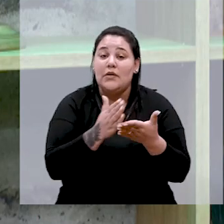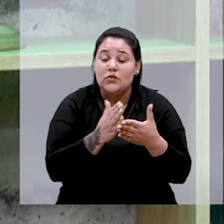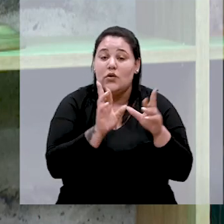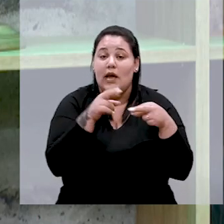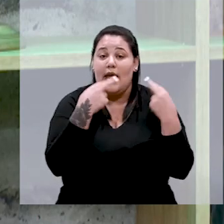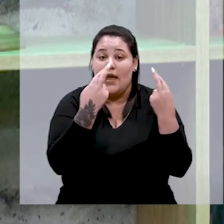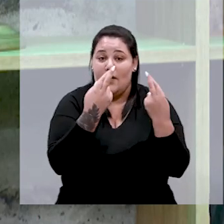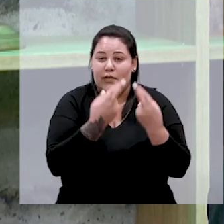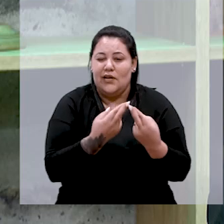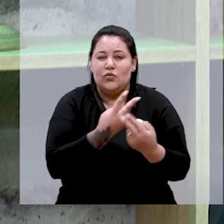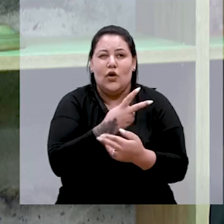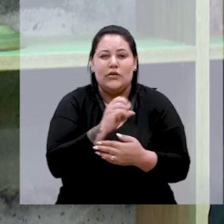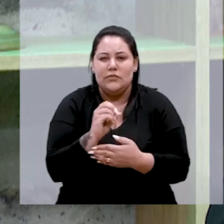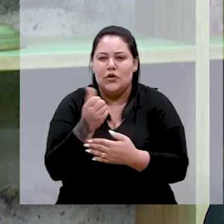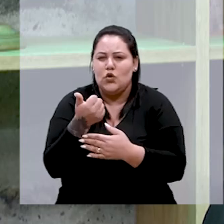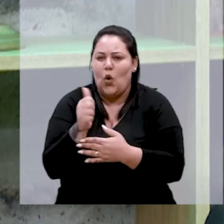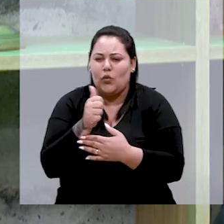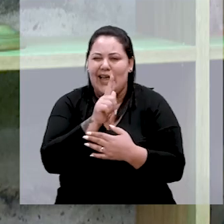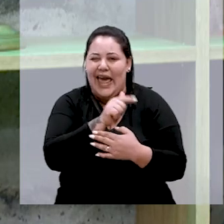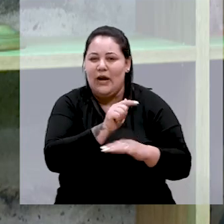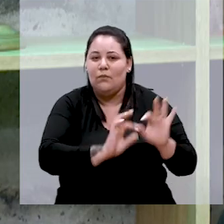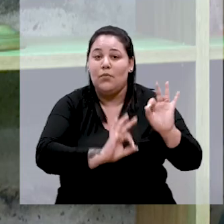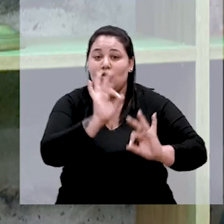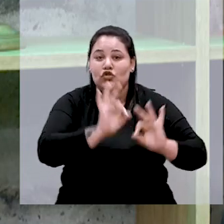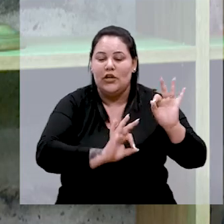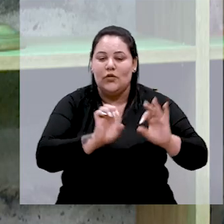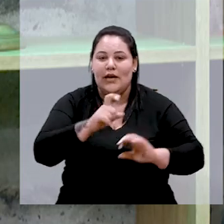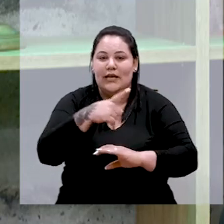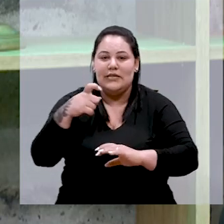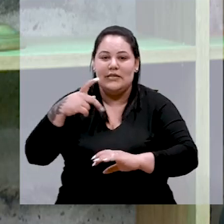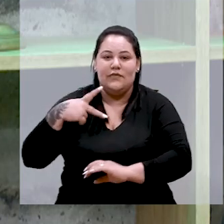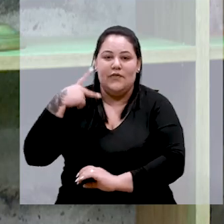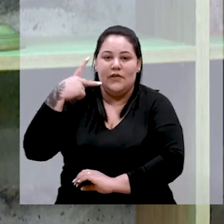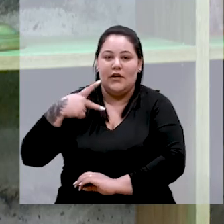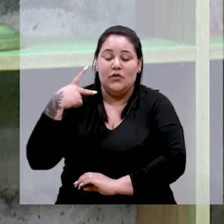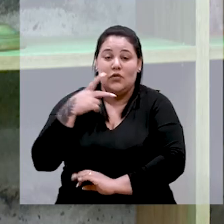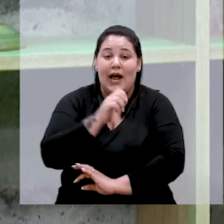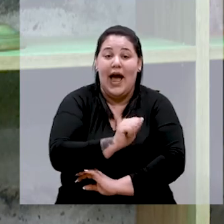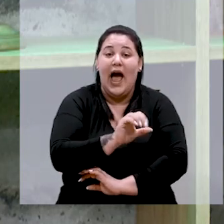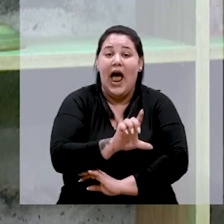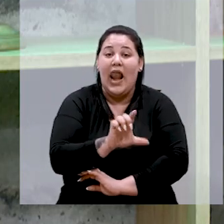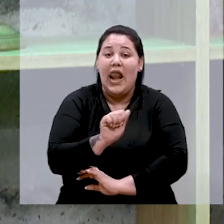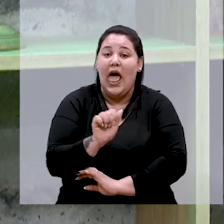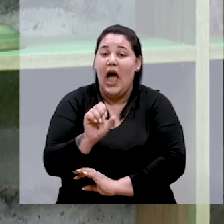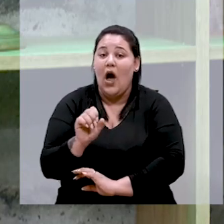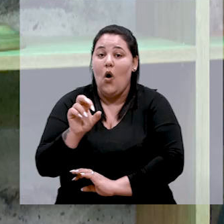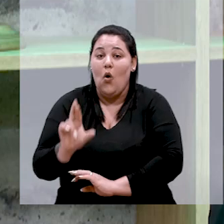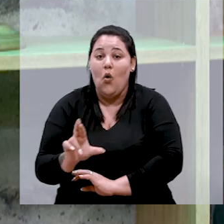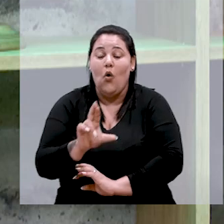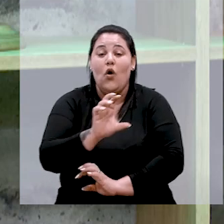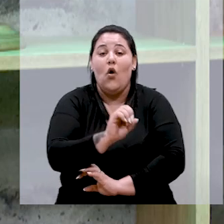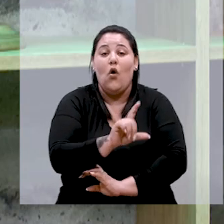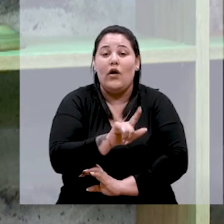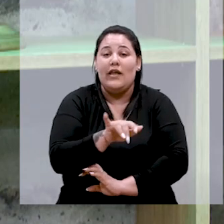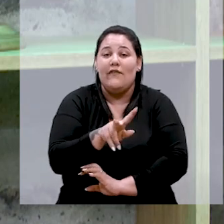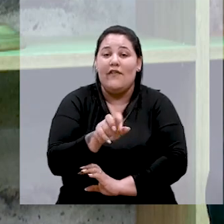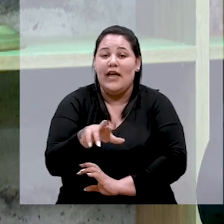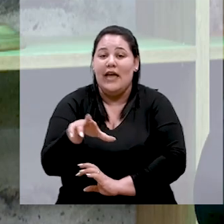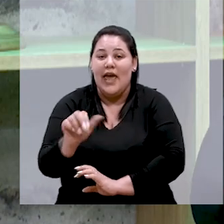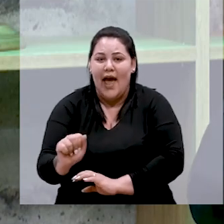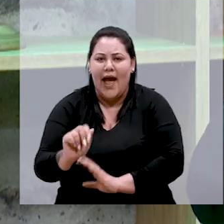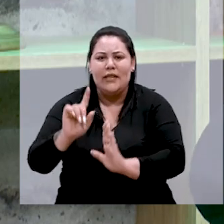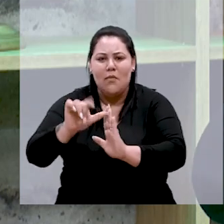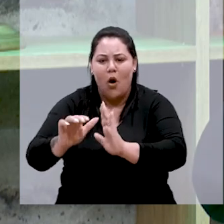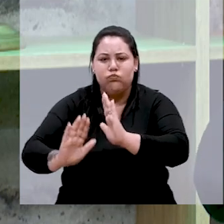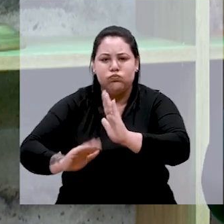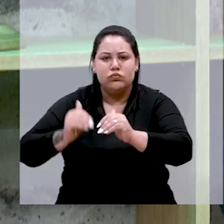começou nas sessões ordinárias lá em 2011, era um projeto do ex-vereador Alaor de Oliveira, na época secretário da mesa diretora.